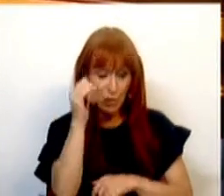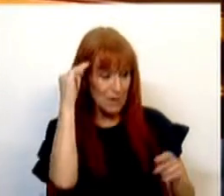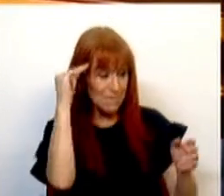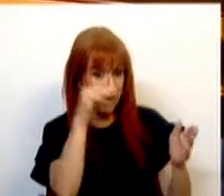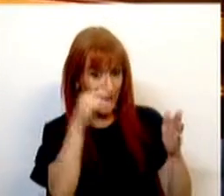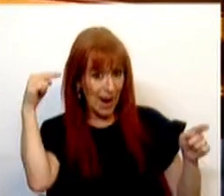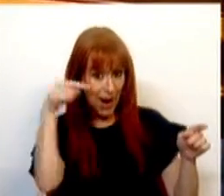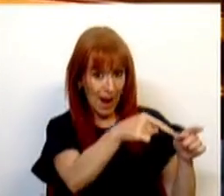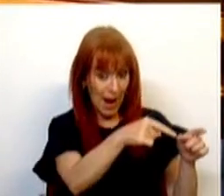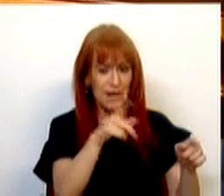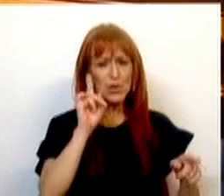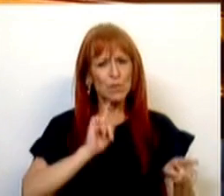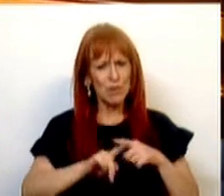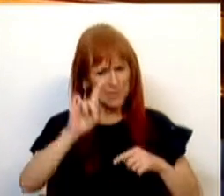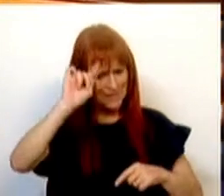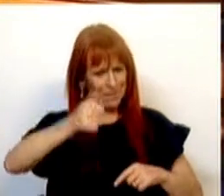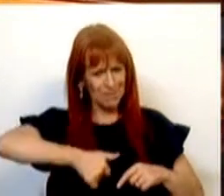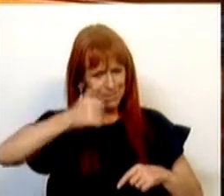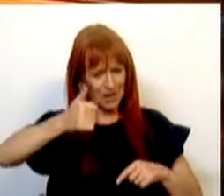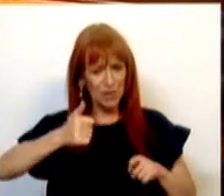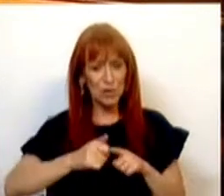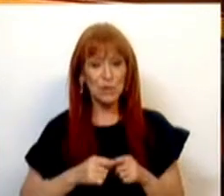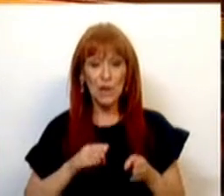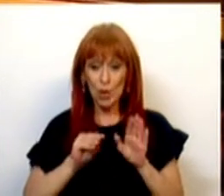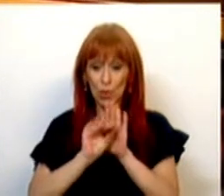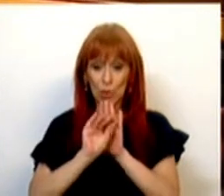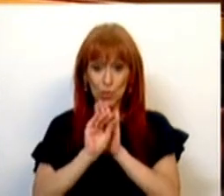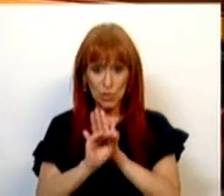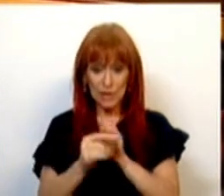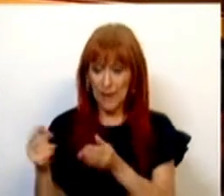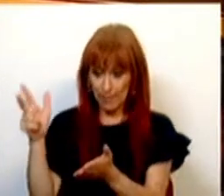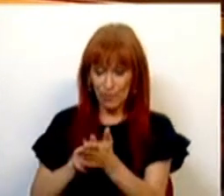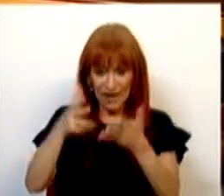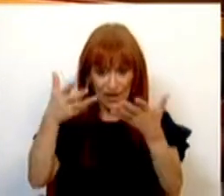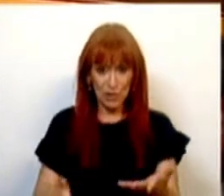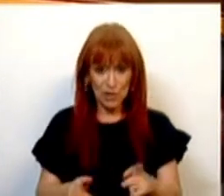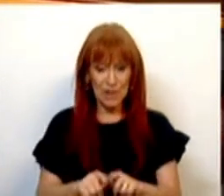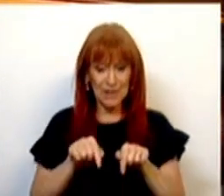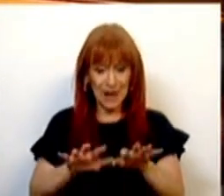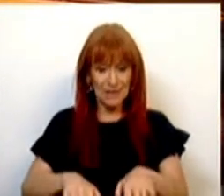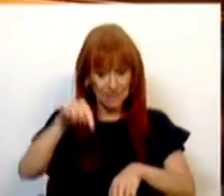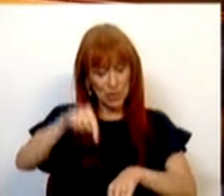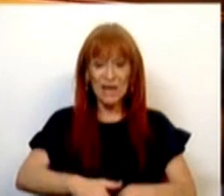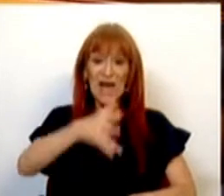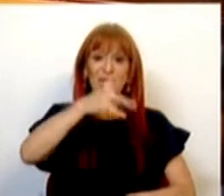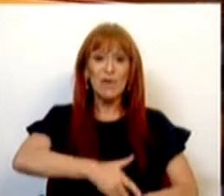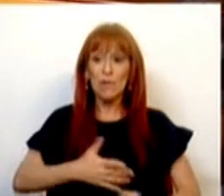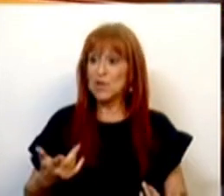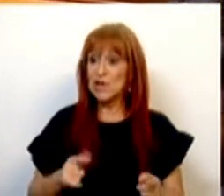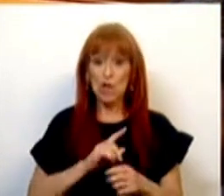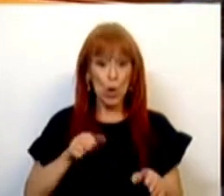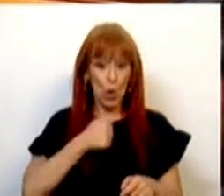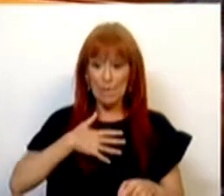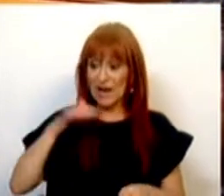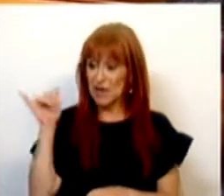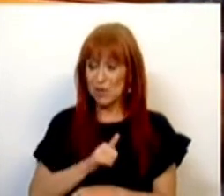Madeira. E como a senhora deputada bem sabe, a resolução que foi aqui aprovada nesta Assembleia, infelizmente, estas